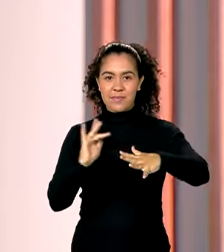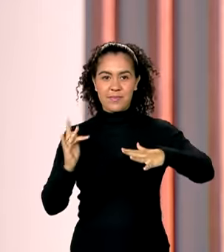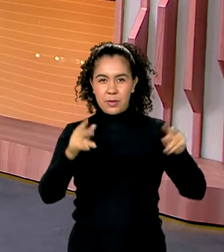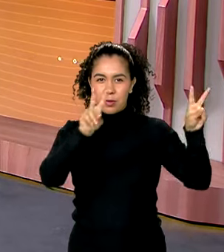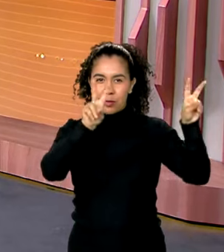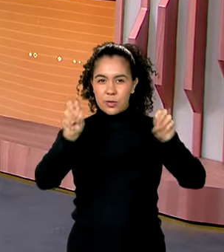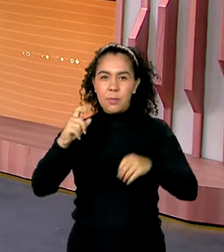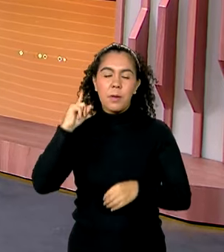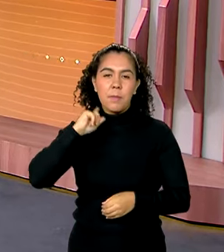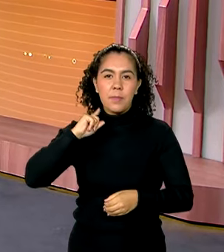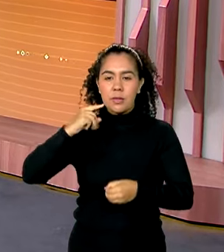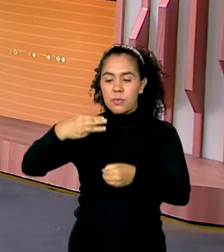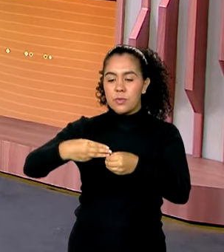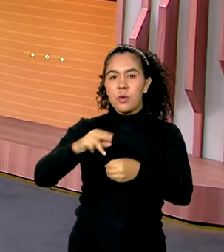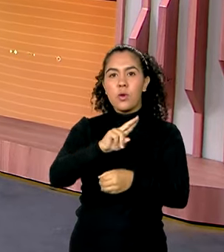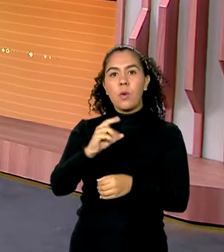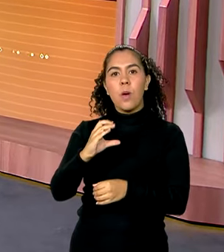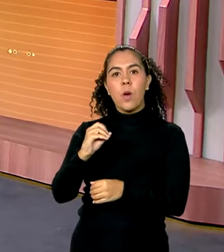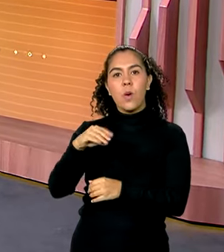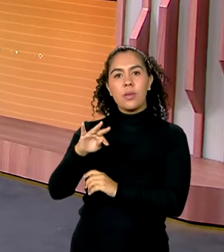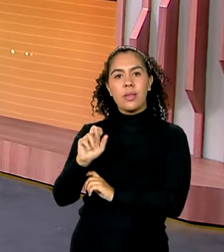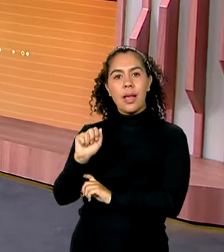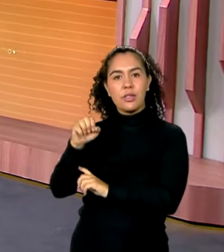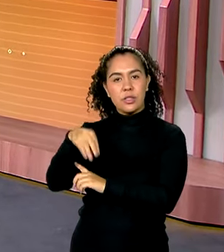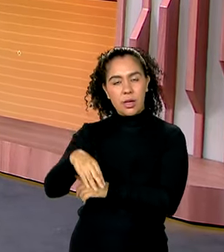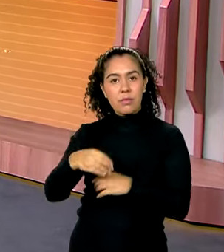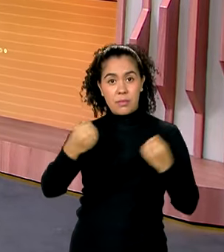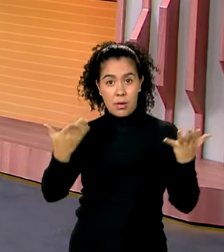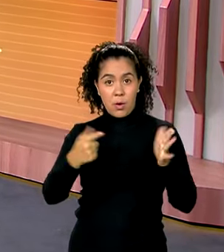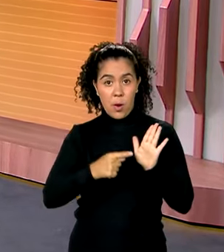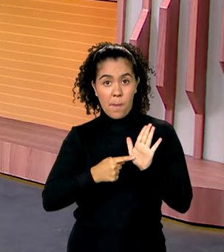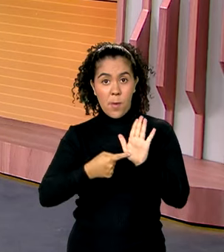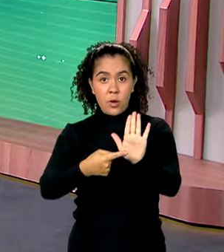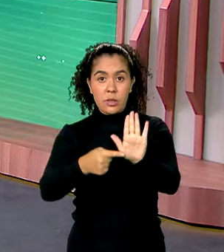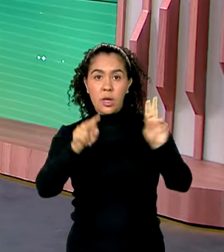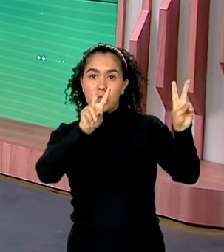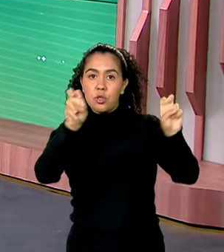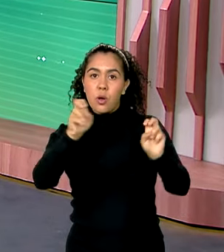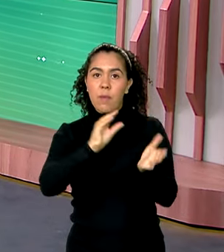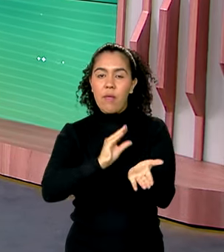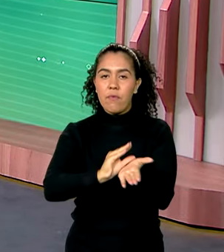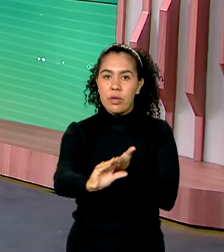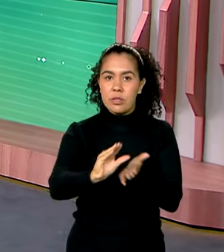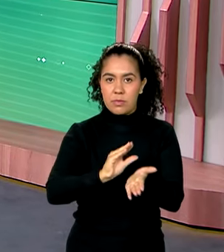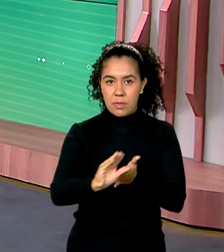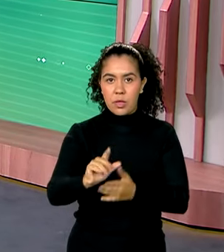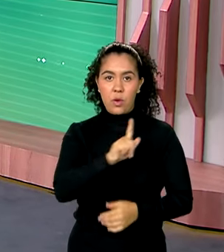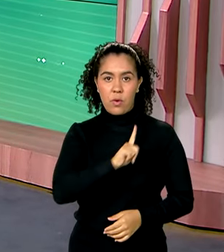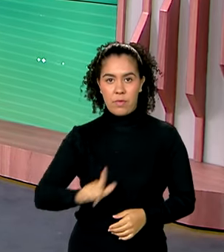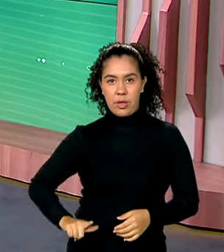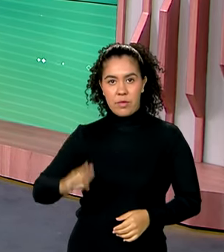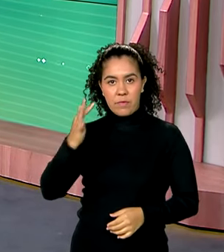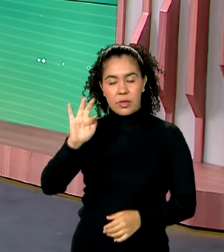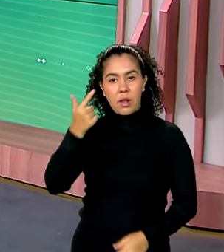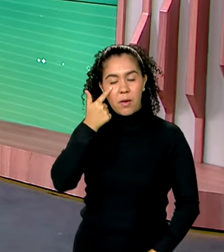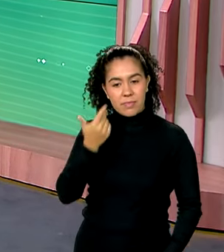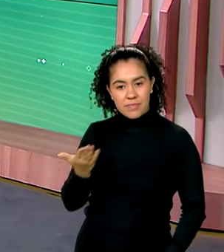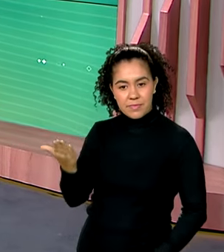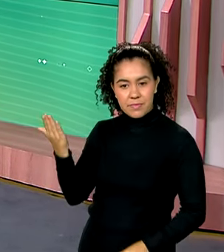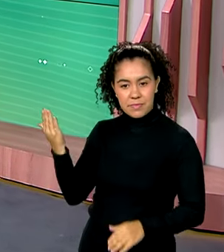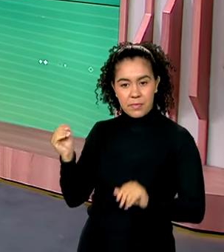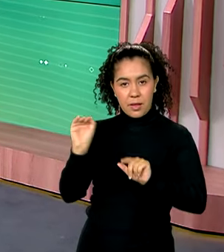sociais. Vamos aproveitar para ver alguns investimentos do governo federal nesta cidade mineira. Vamos conferir na plataforma